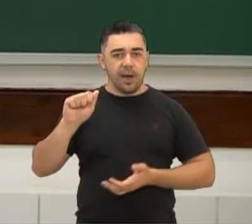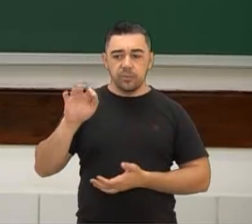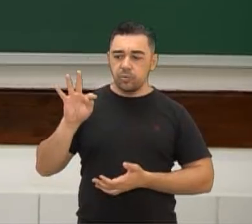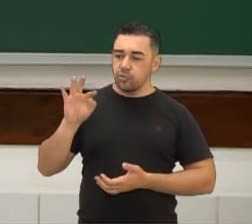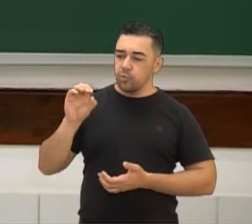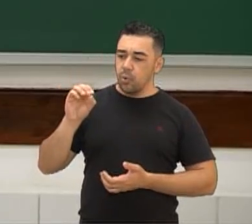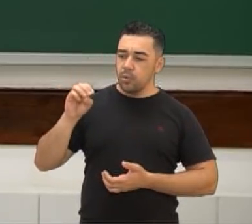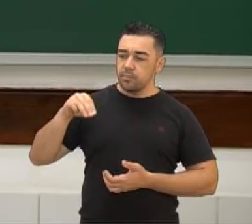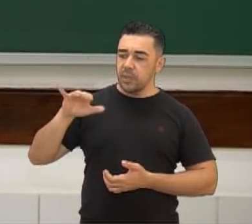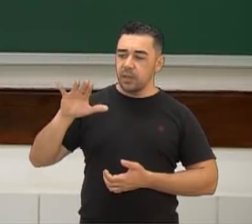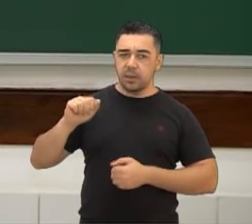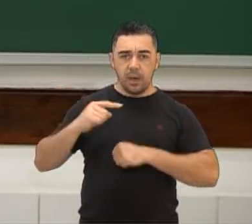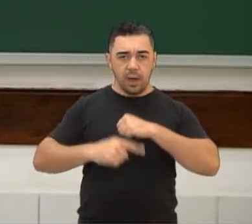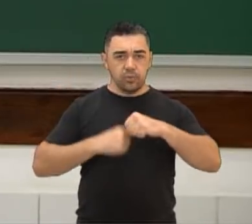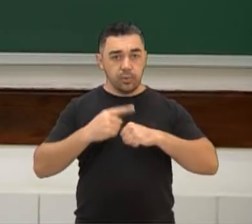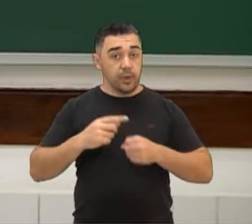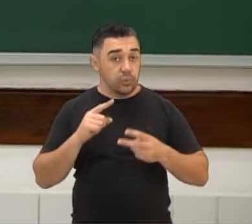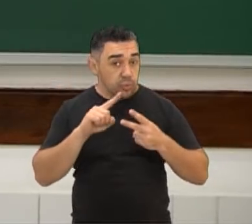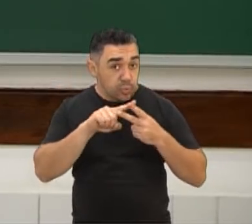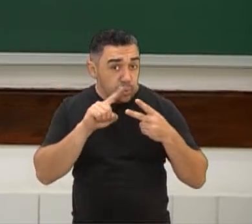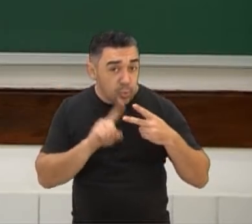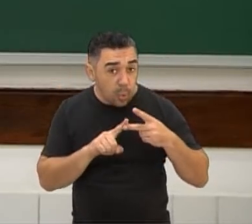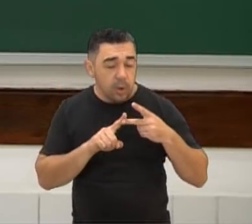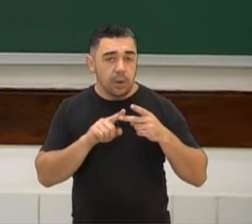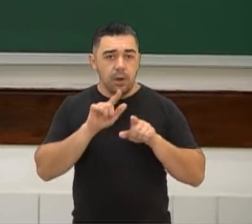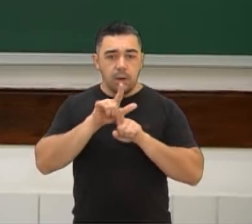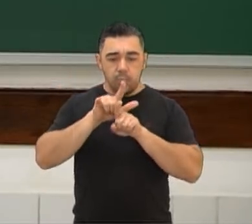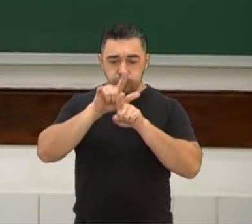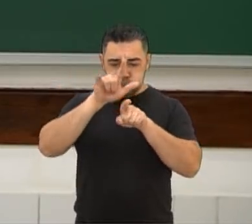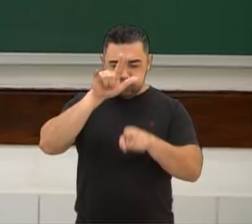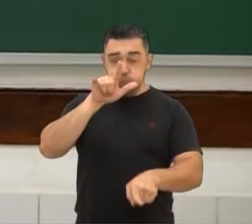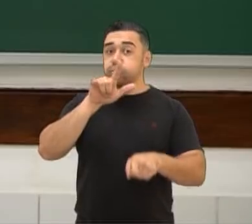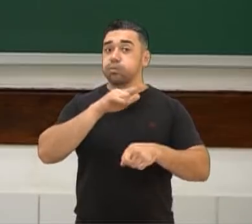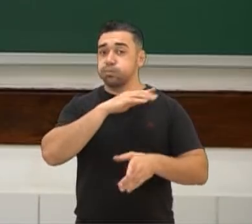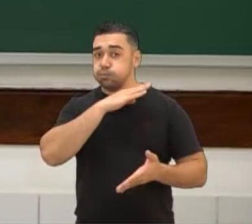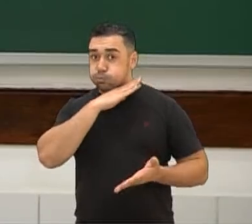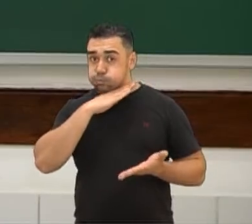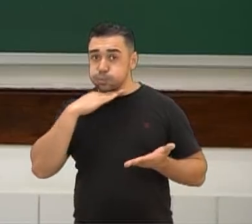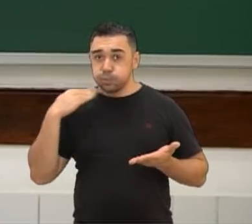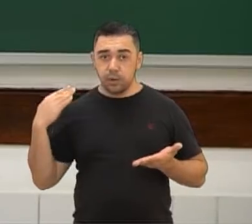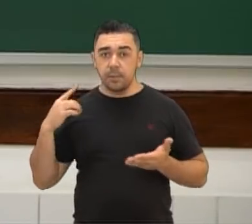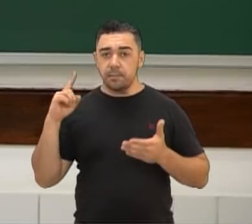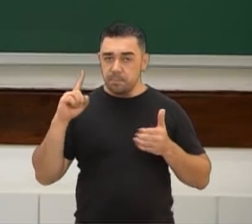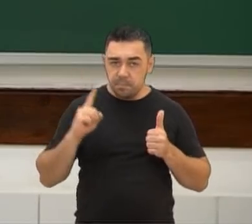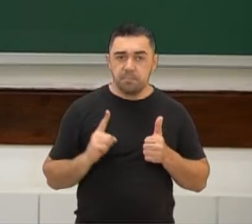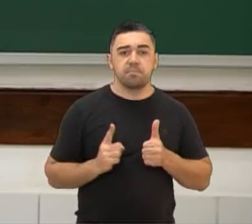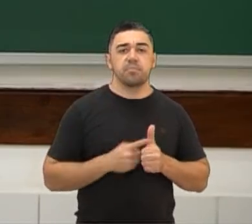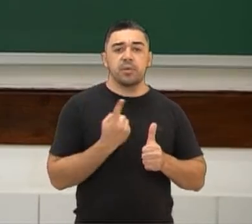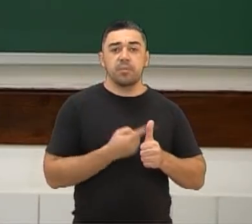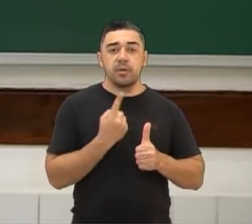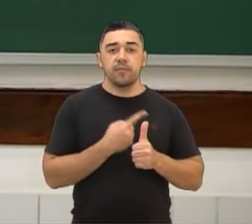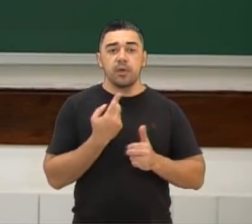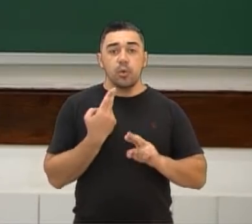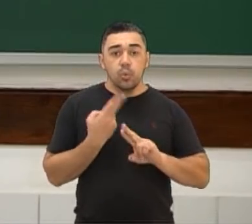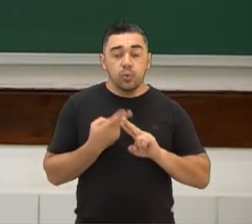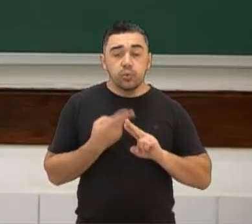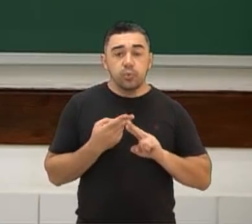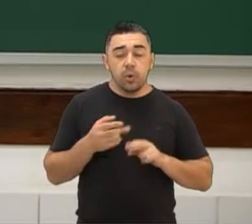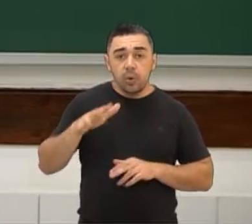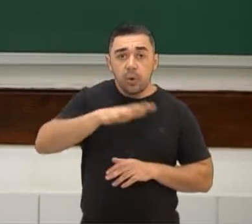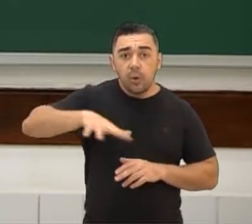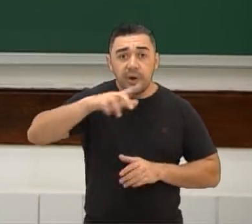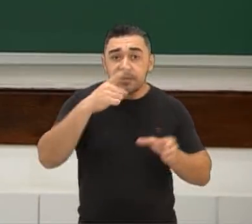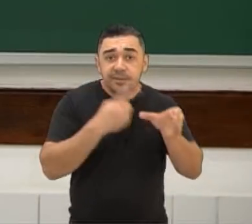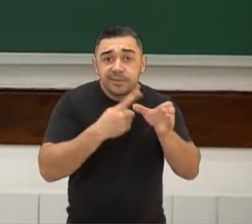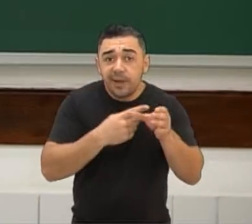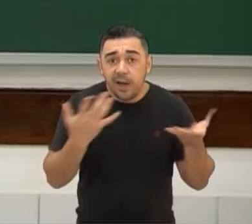Então, 2 bombas extremamente mortais, pela primeira vez usada contra civis,